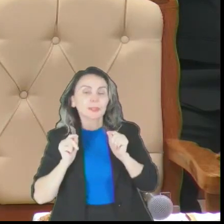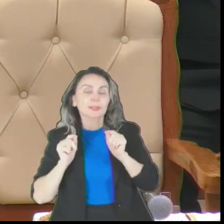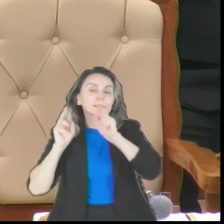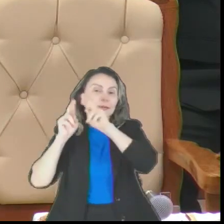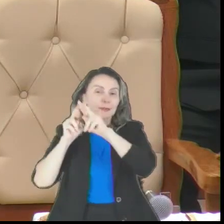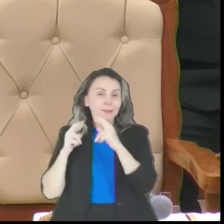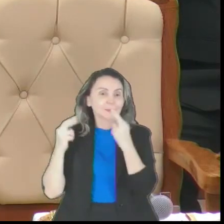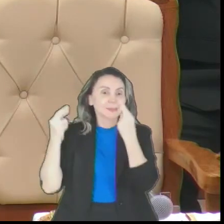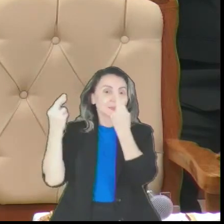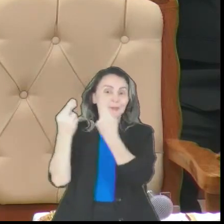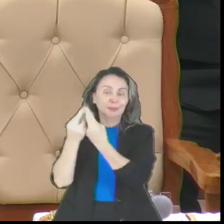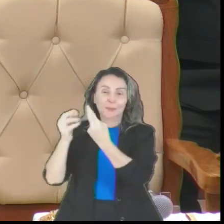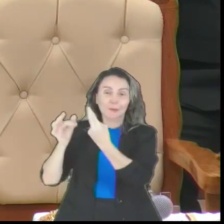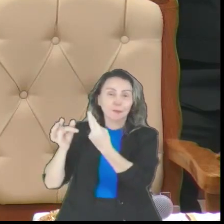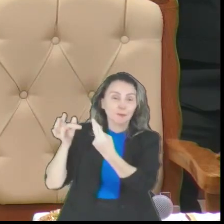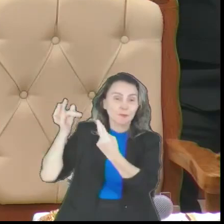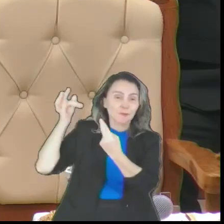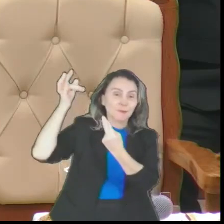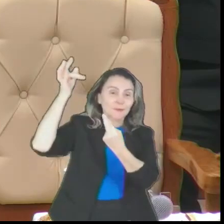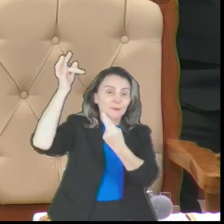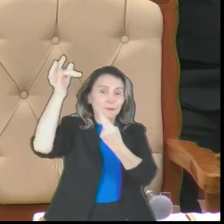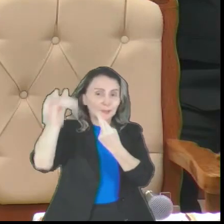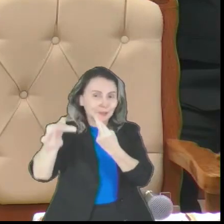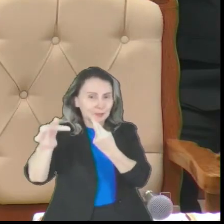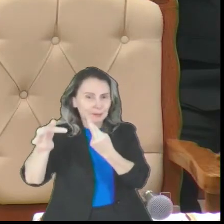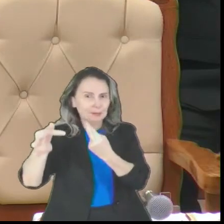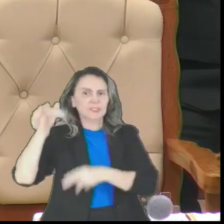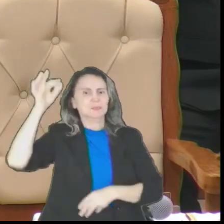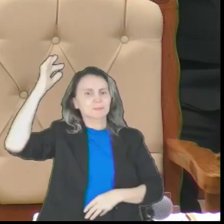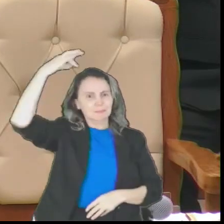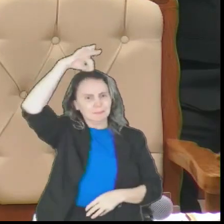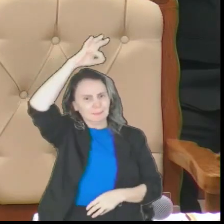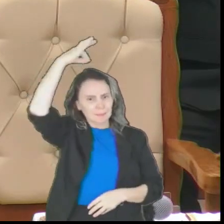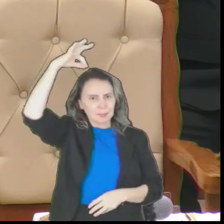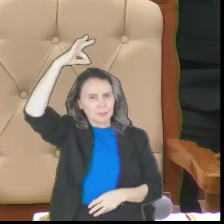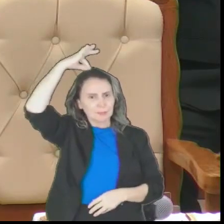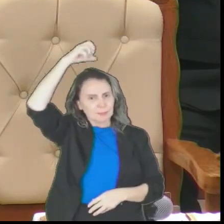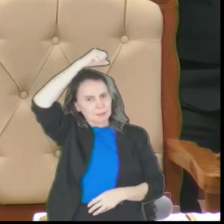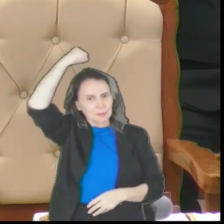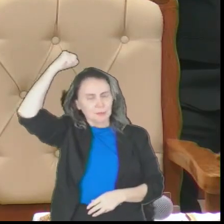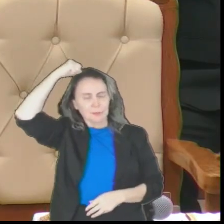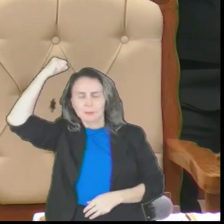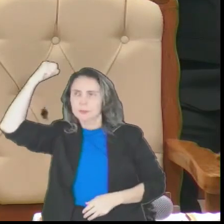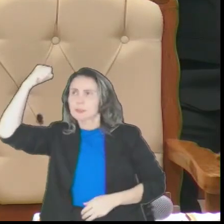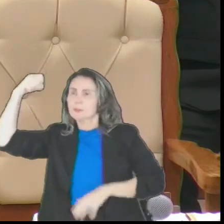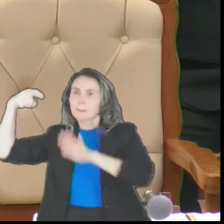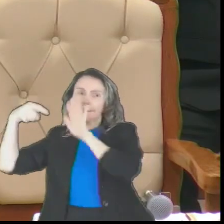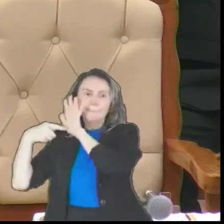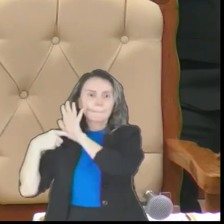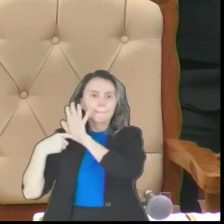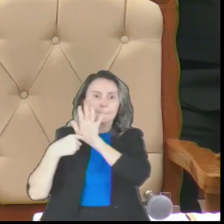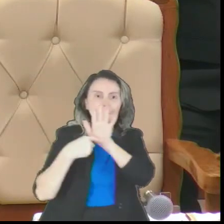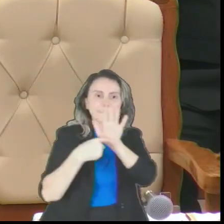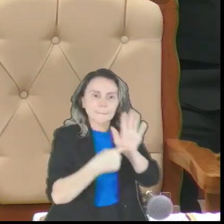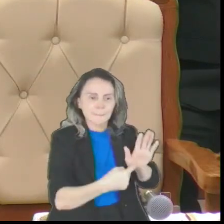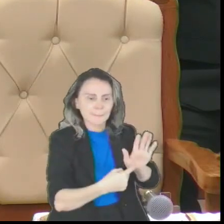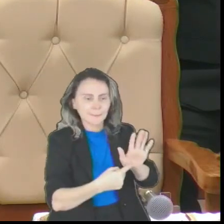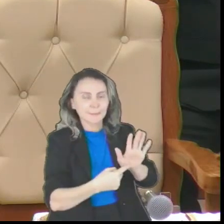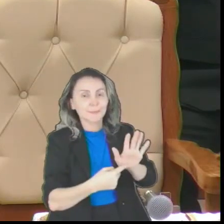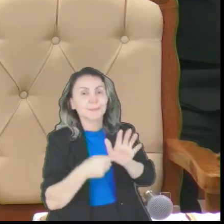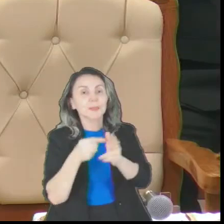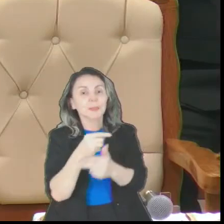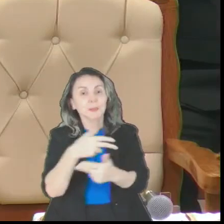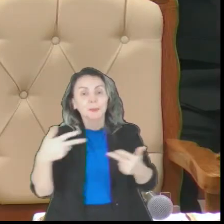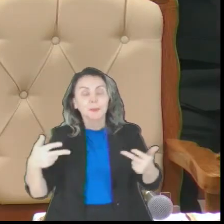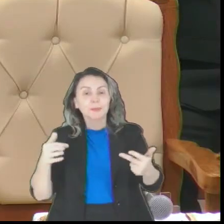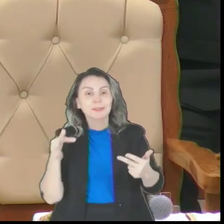futuro, e é o próprio Espírito de Cristo está se revelando para ele, das coisas que brevemente irão